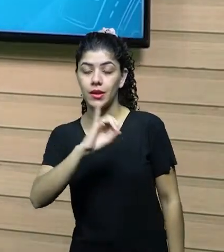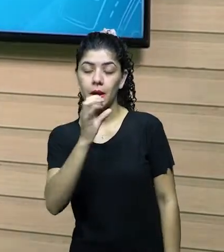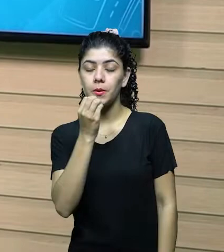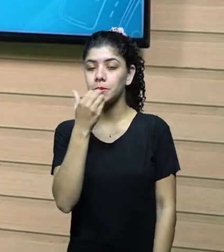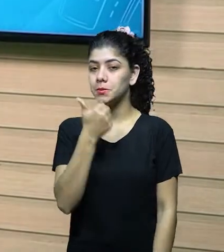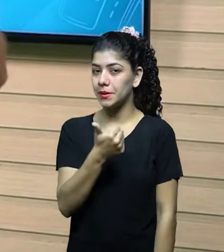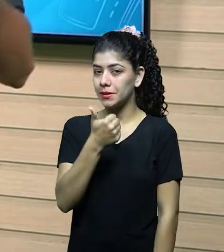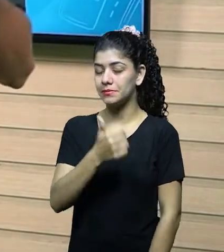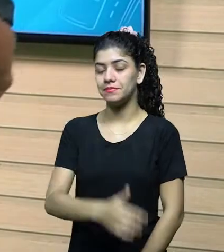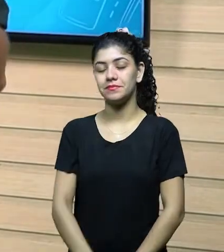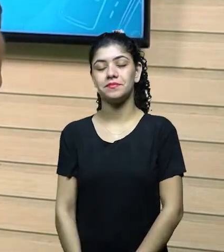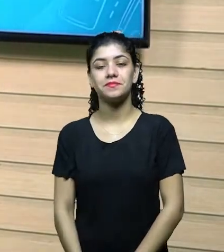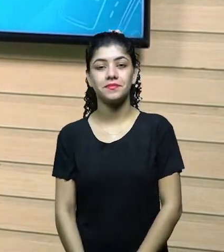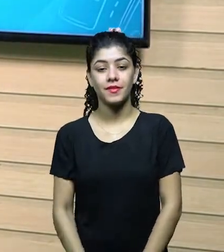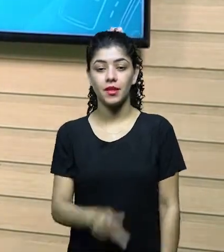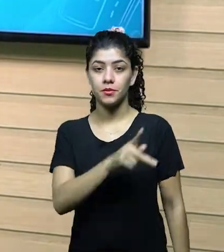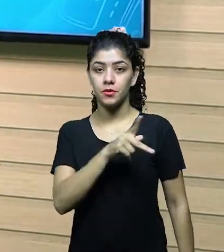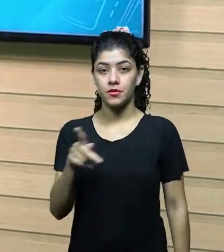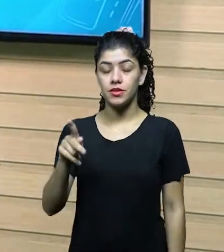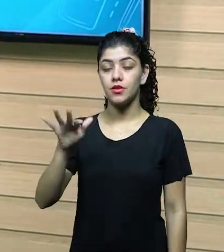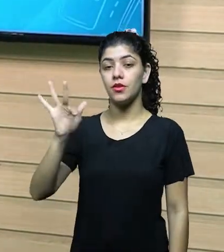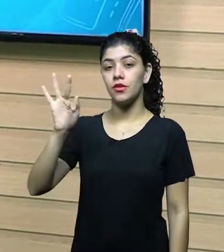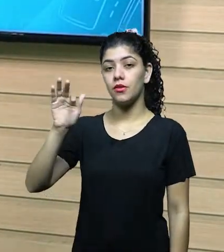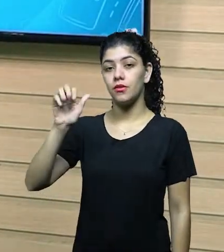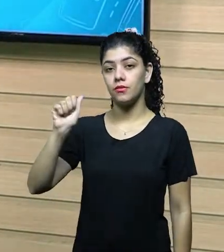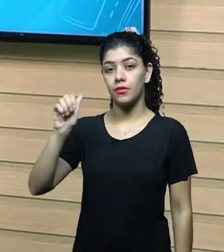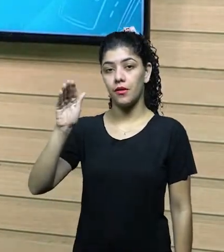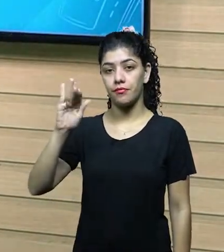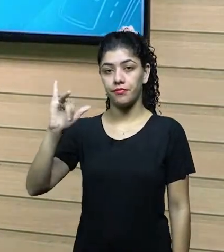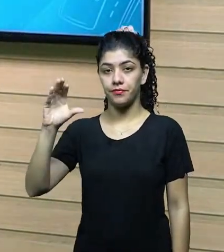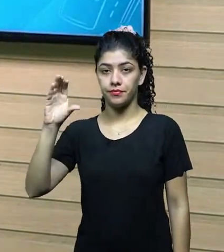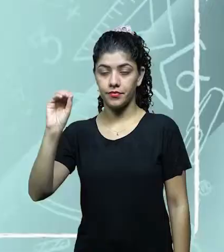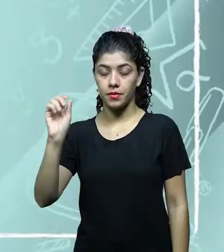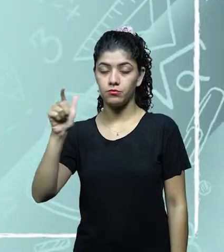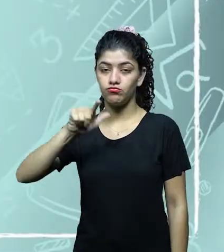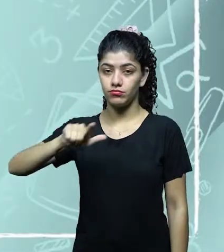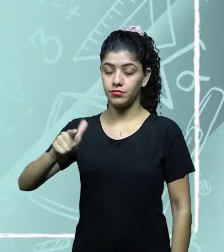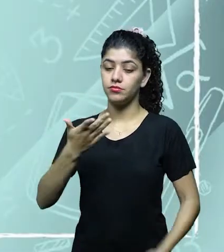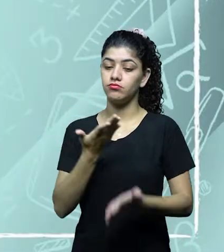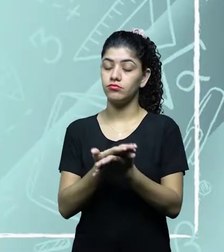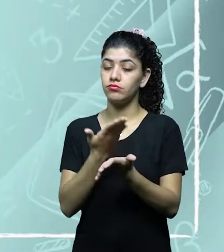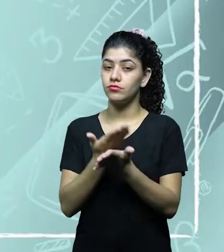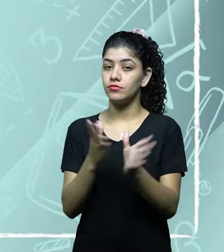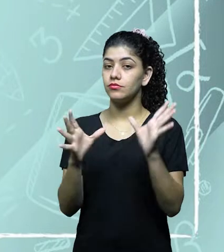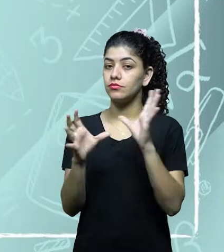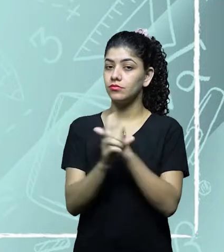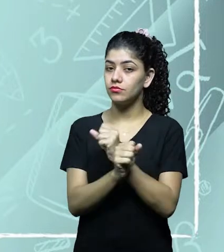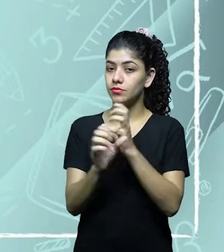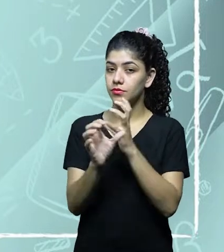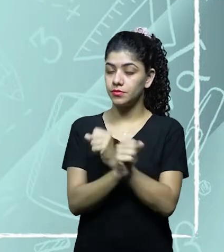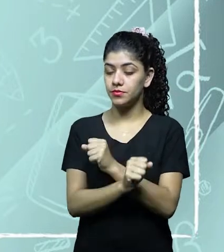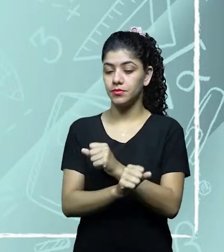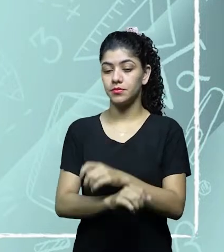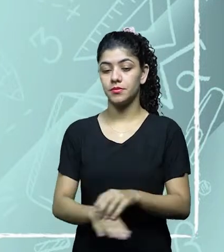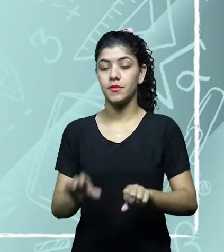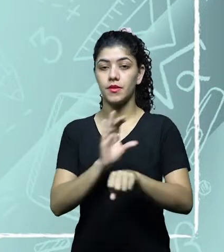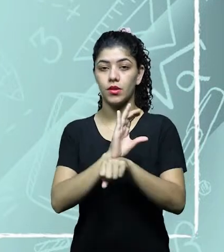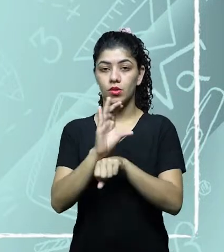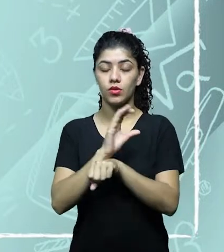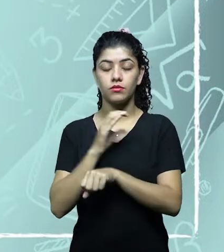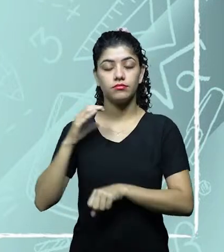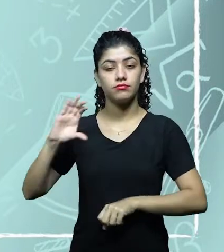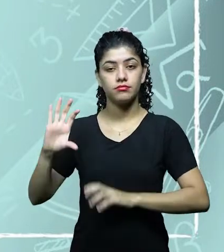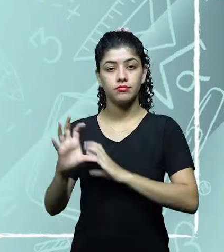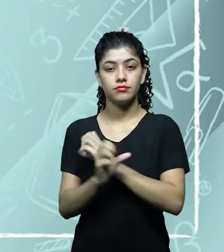Olá pessoal, tudo bom com vocês? Mais uma vez aqui o professor Fábio, a nossa aula de contabilidade do EJATEC, curso de